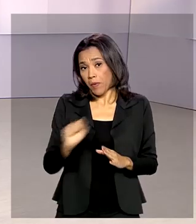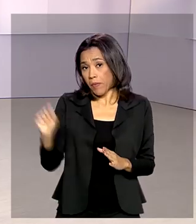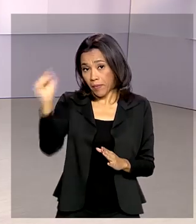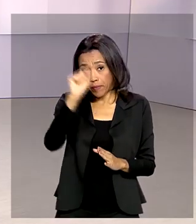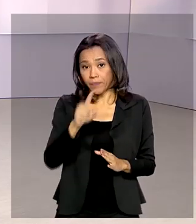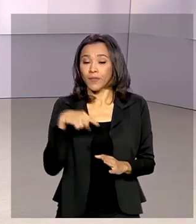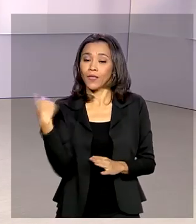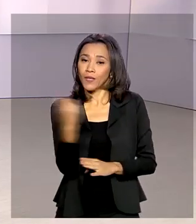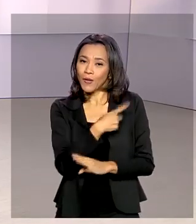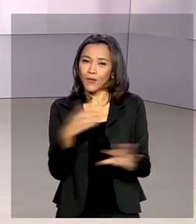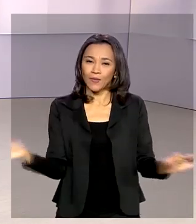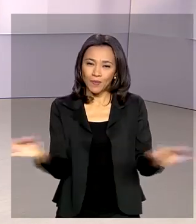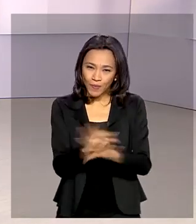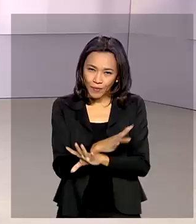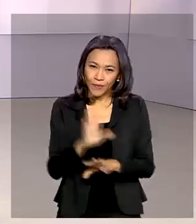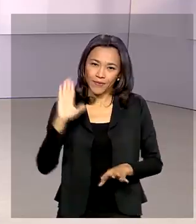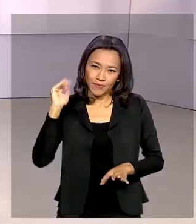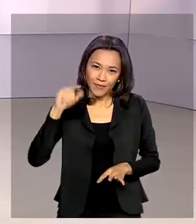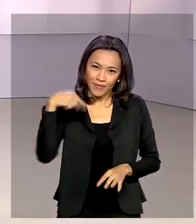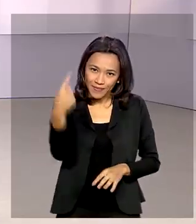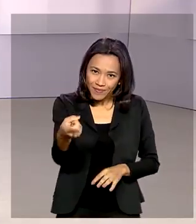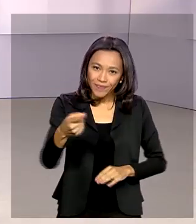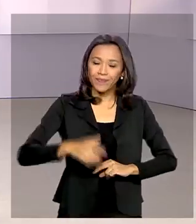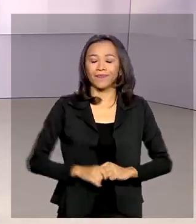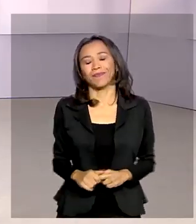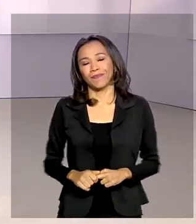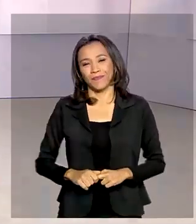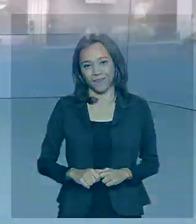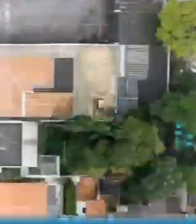A gente fica por aqui. Até a próxima edição.